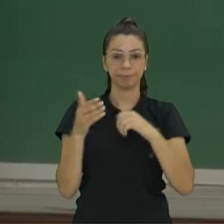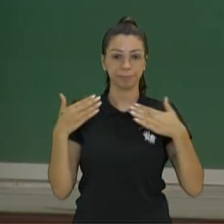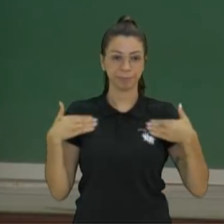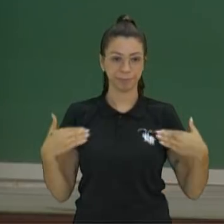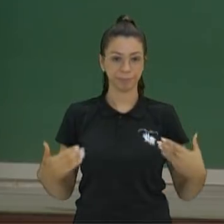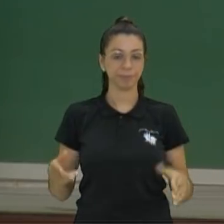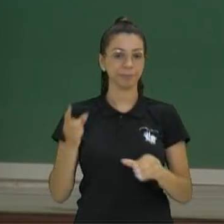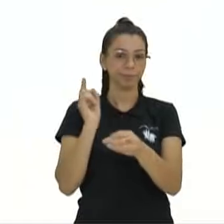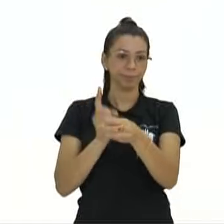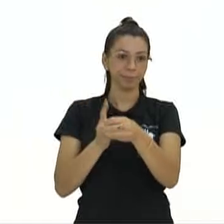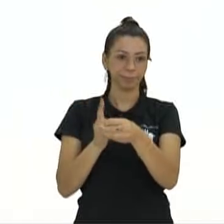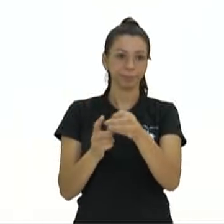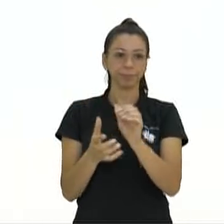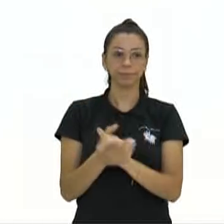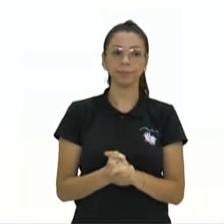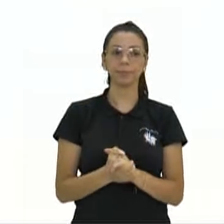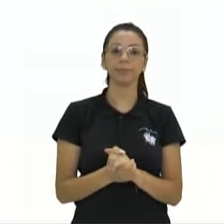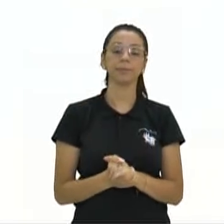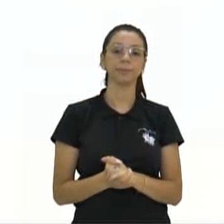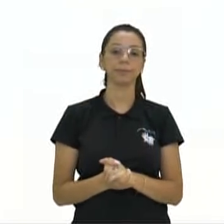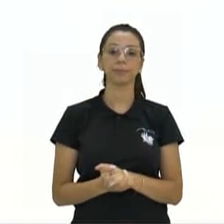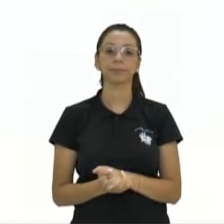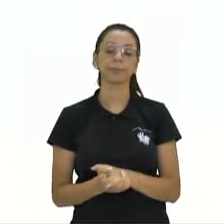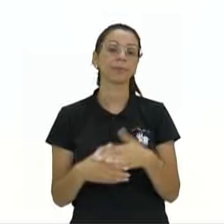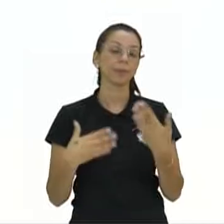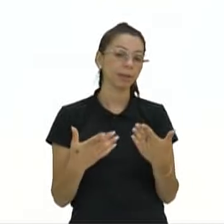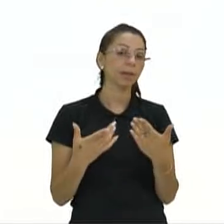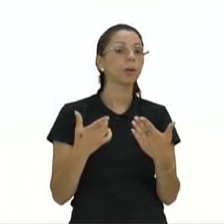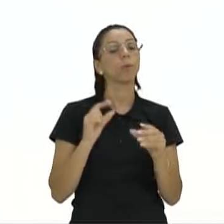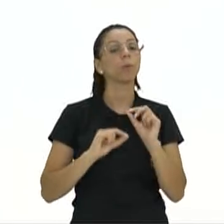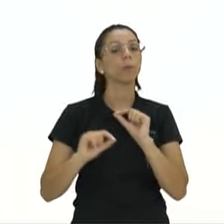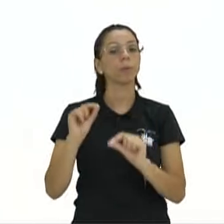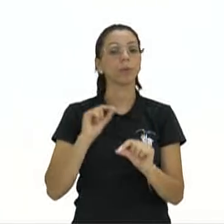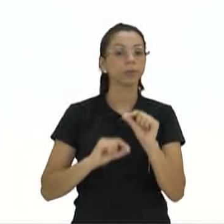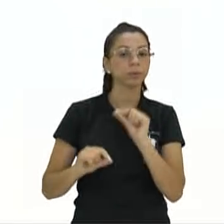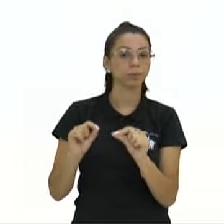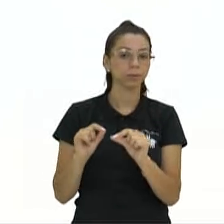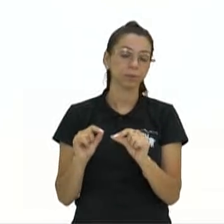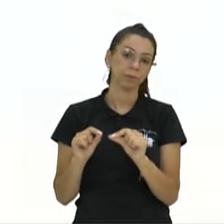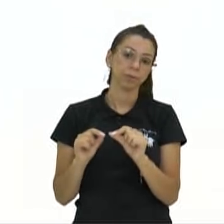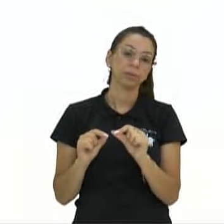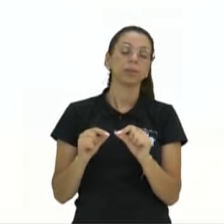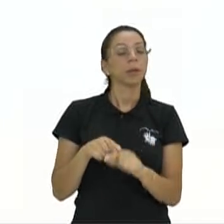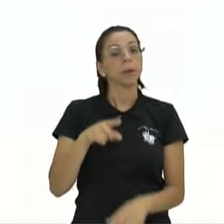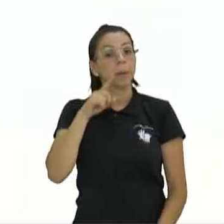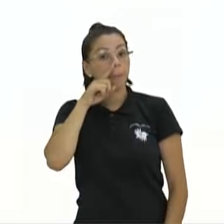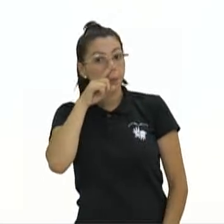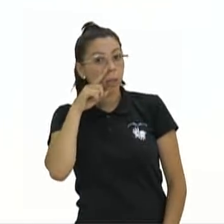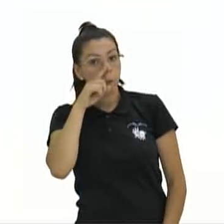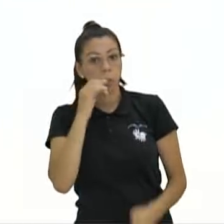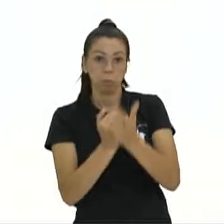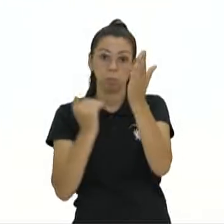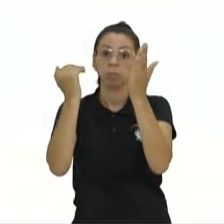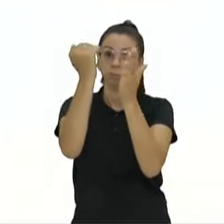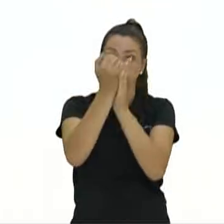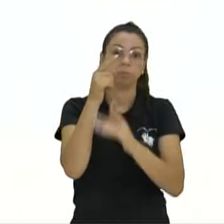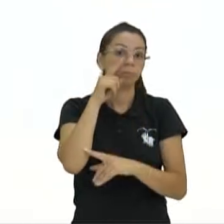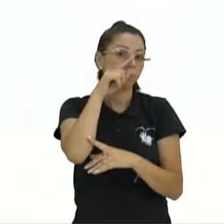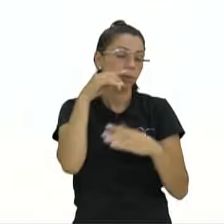urbanas. Vamos lá? As atividades de aventura são definidas como aquelas que envolvem um alto nível de riscos